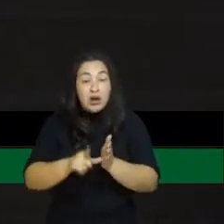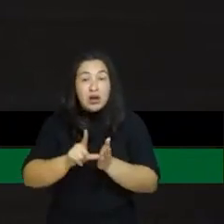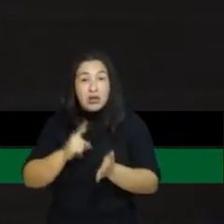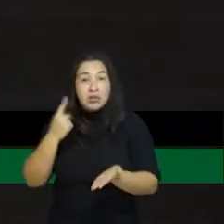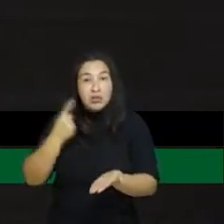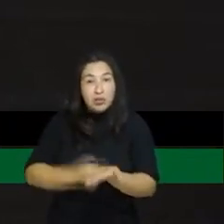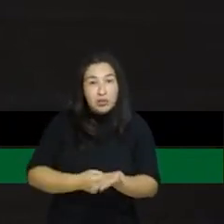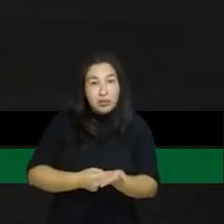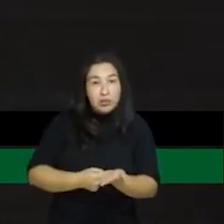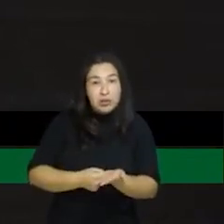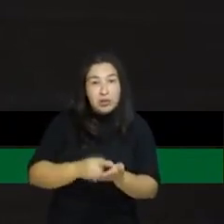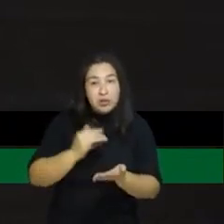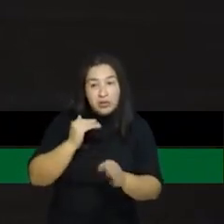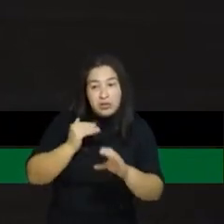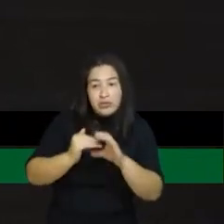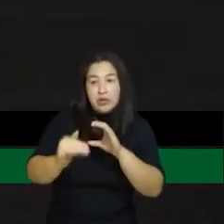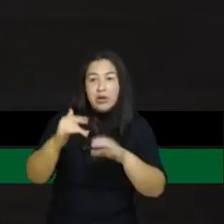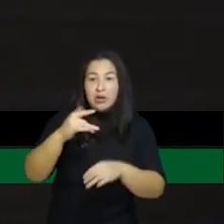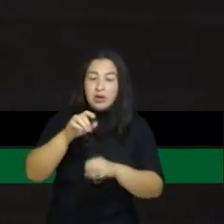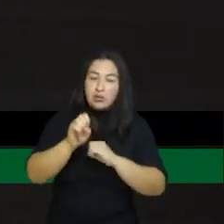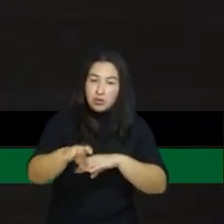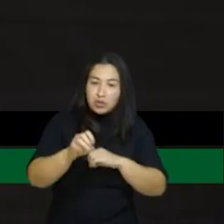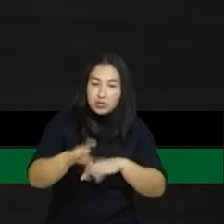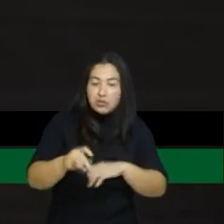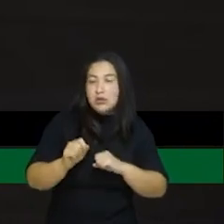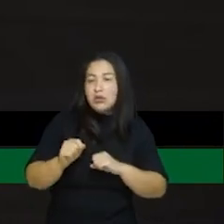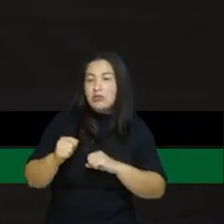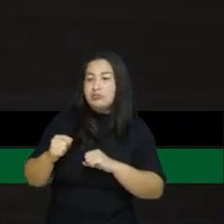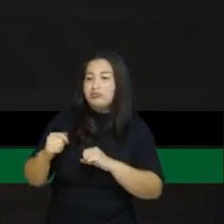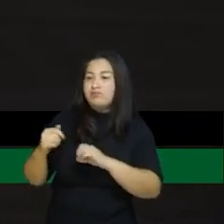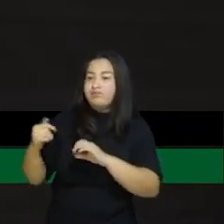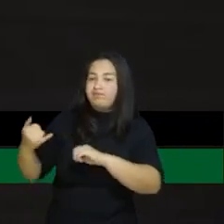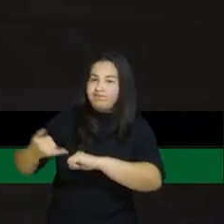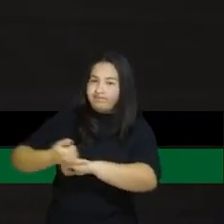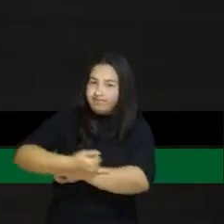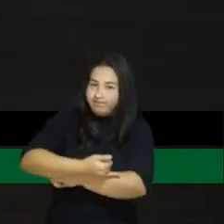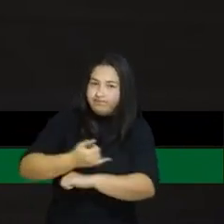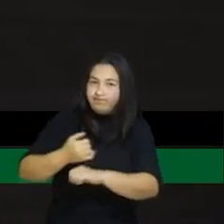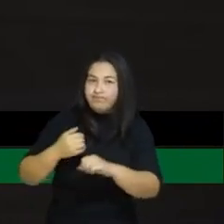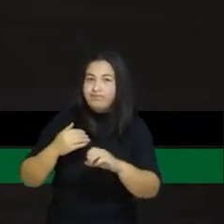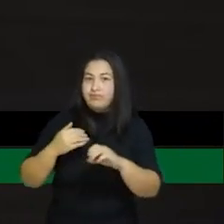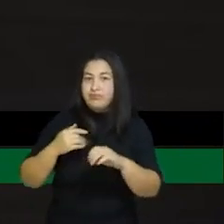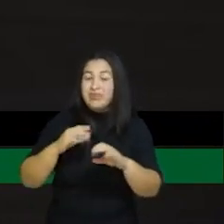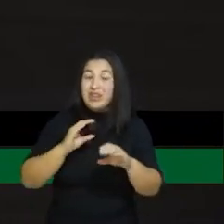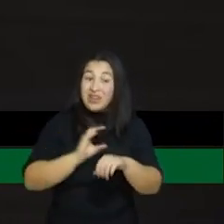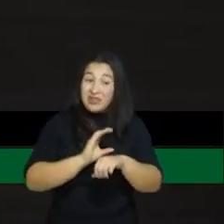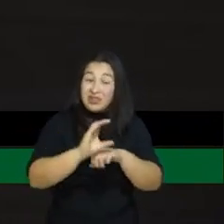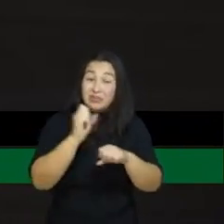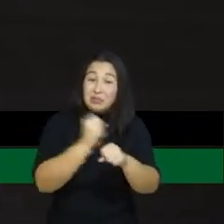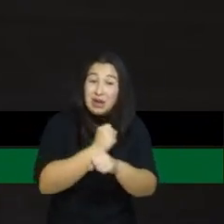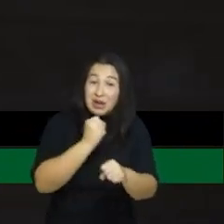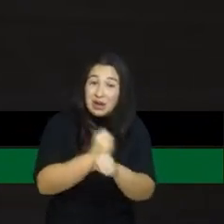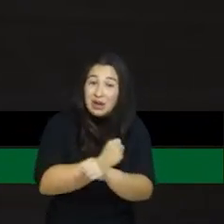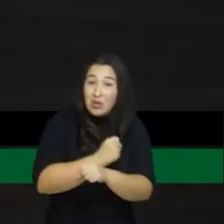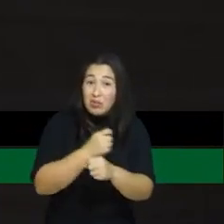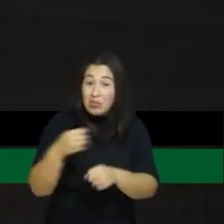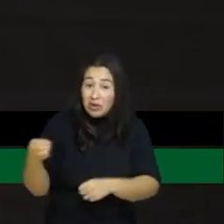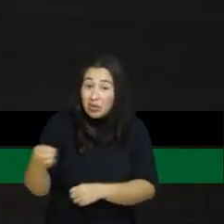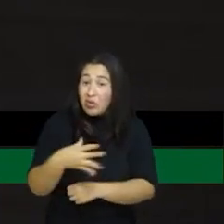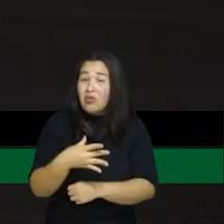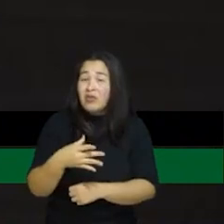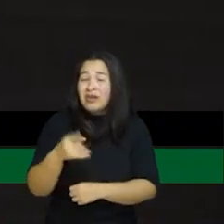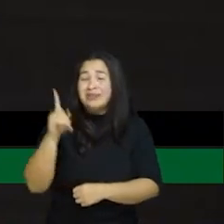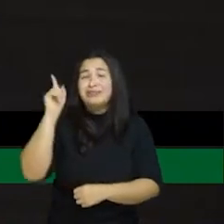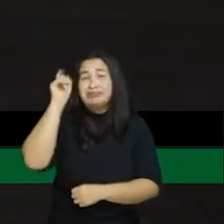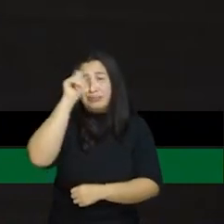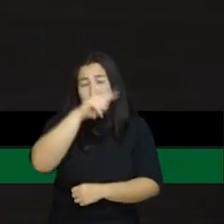educação, entre outras áreas, infraestrutura, investimento em novas obras fica cada vez mais difícil. Então nós pleiteamos ao governo do